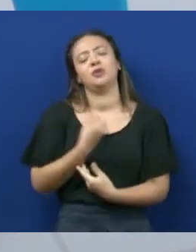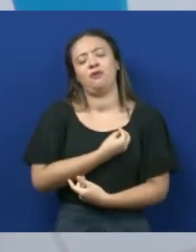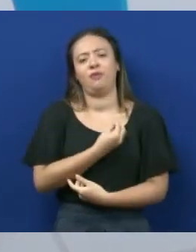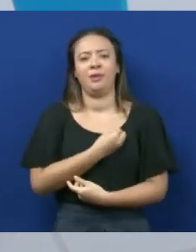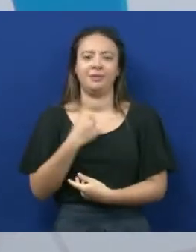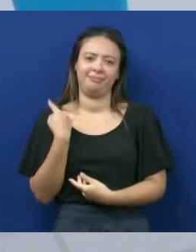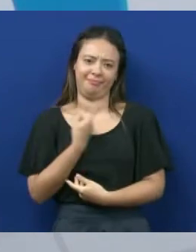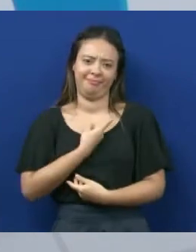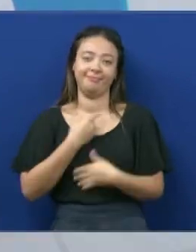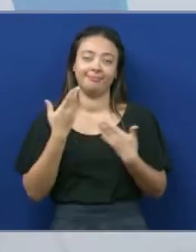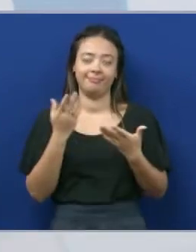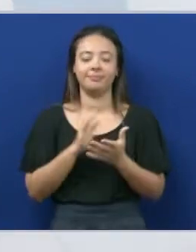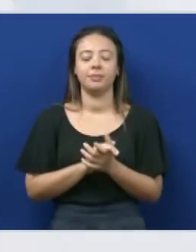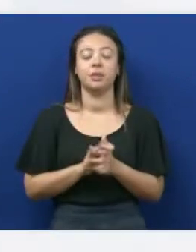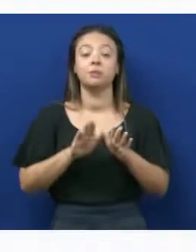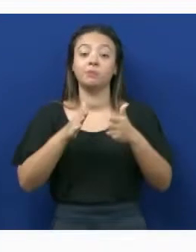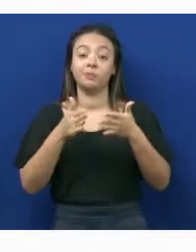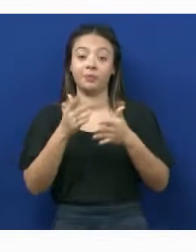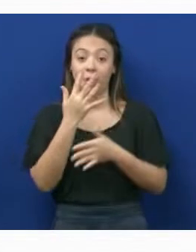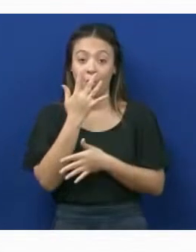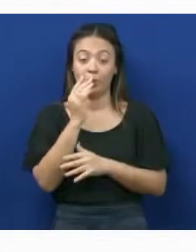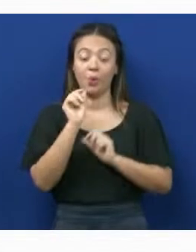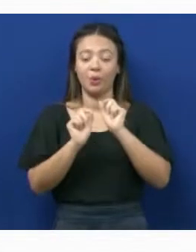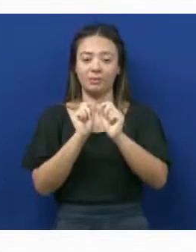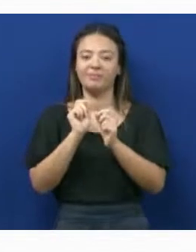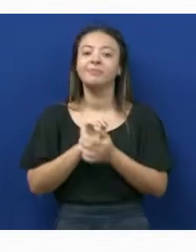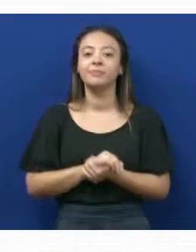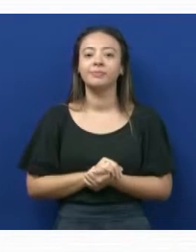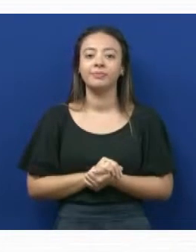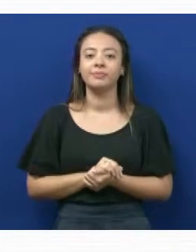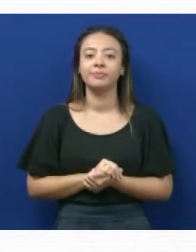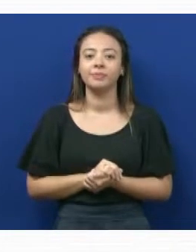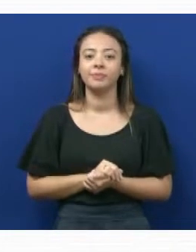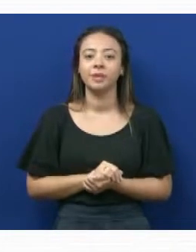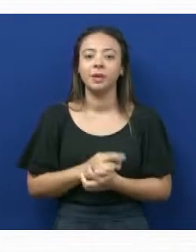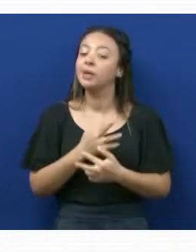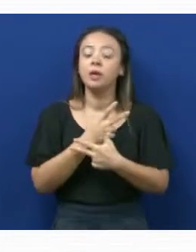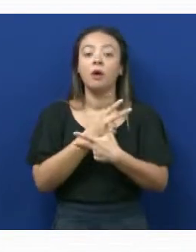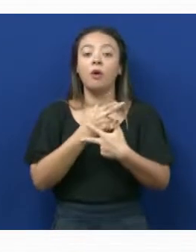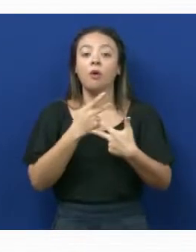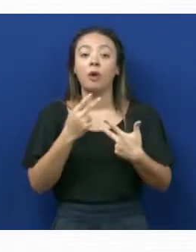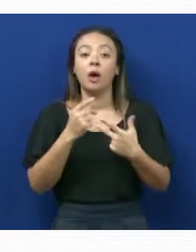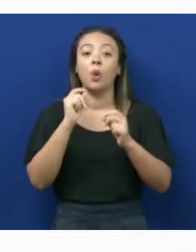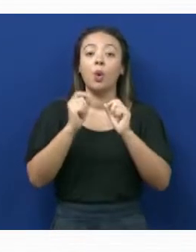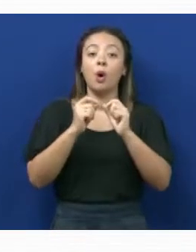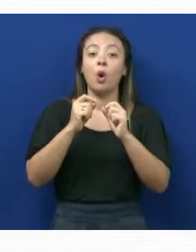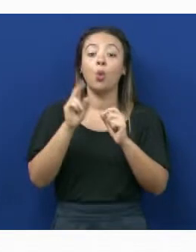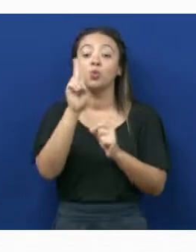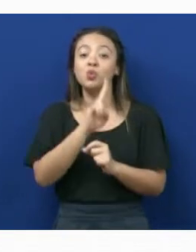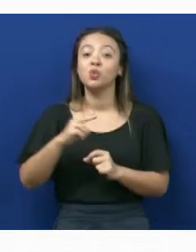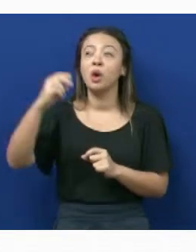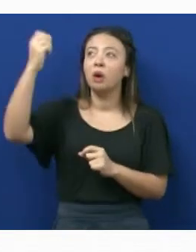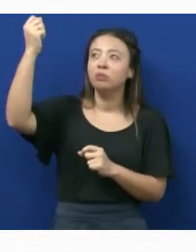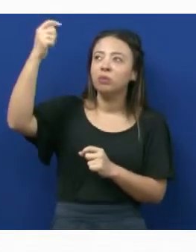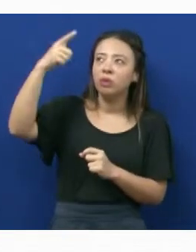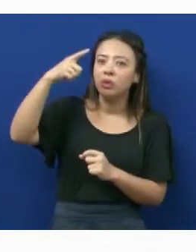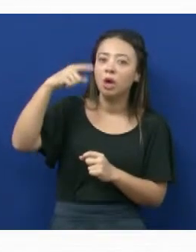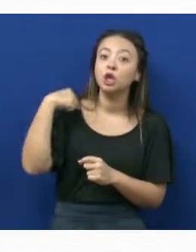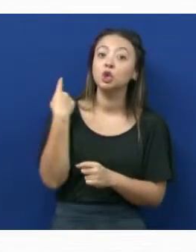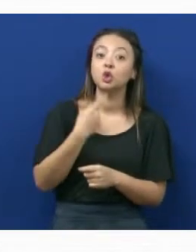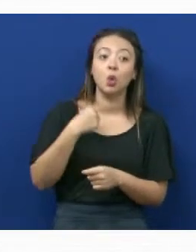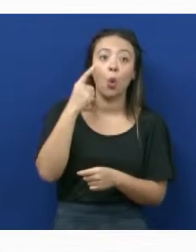um pouquinho. As cores são impressões de faixas luminosas captadas pelos olhos, ou seja,